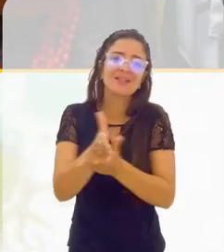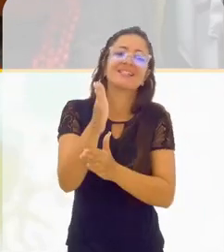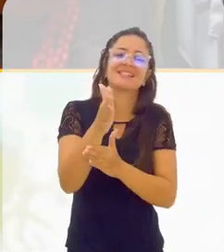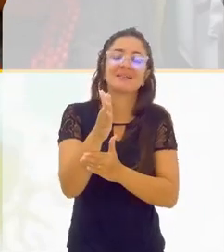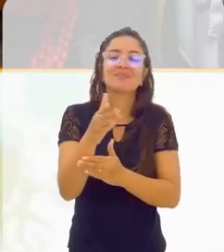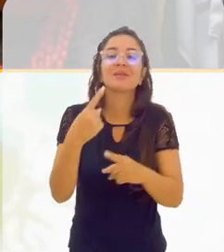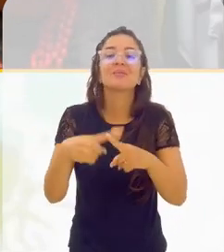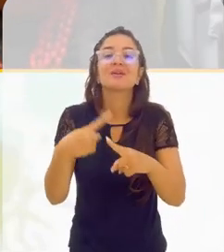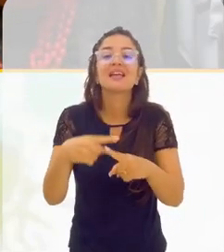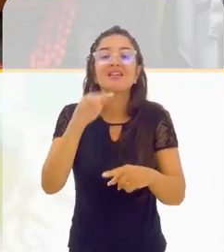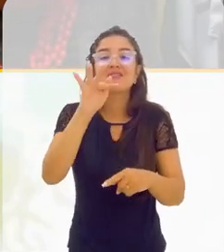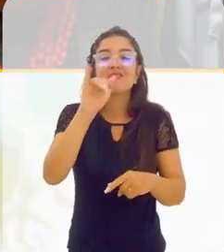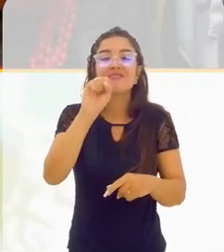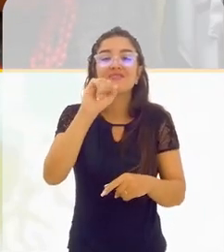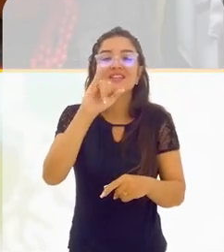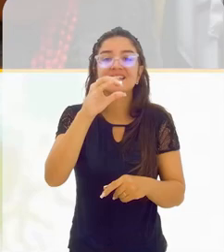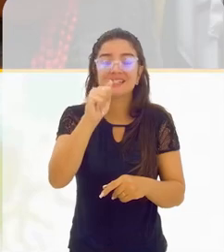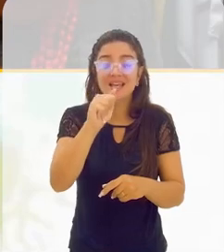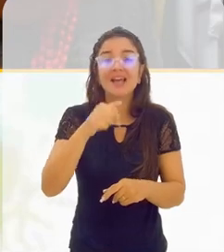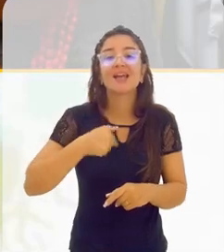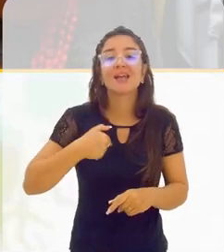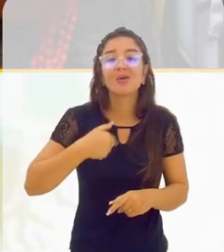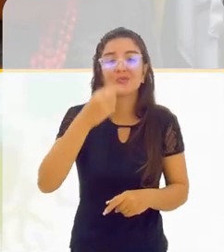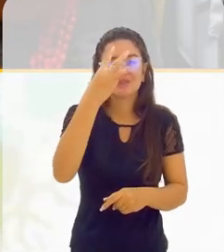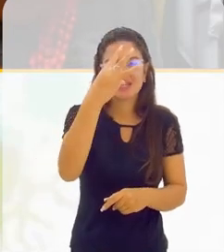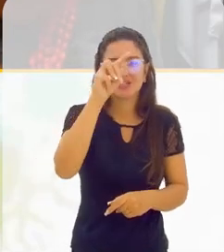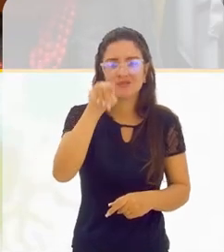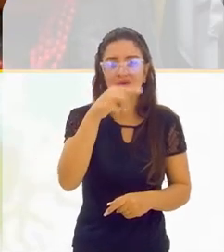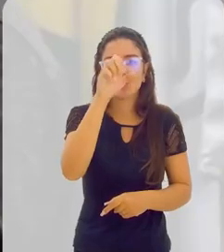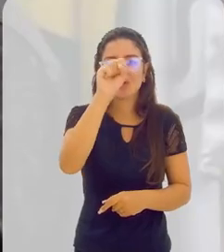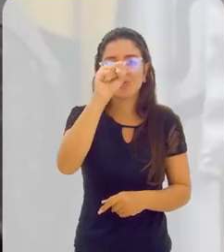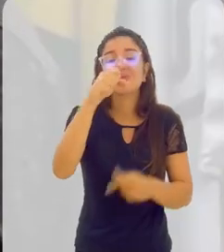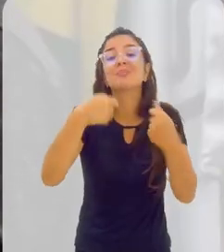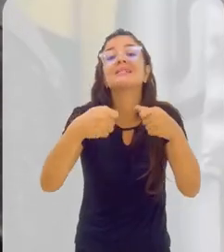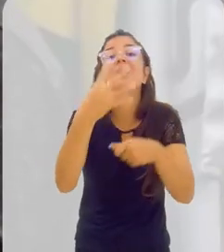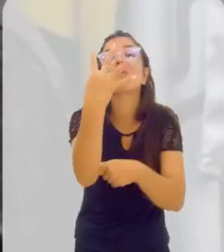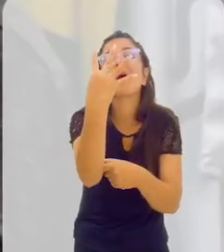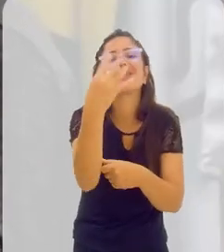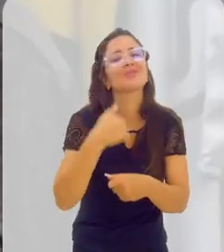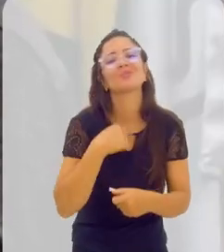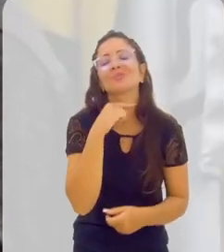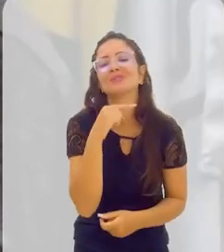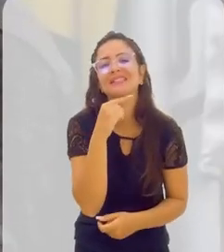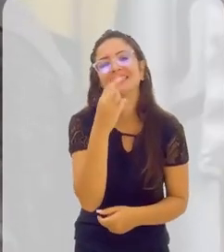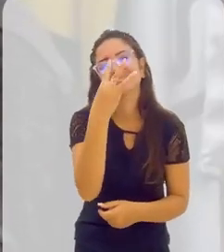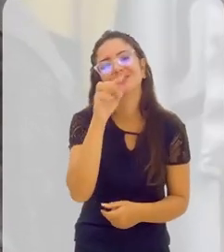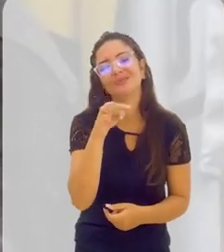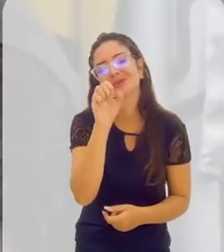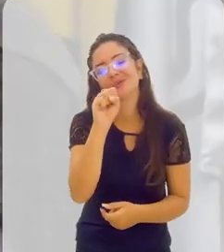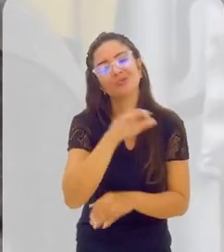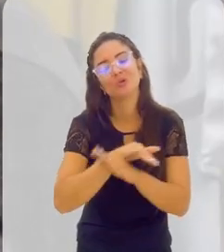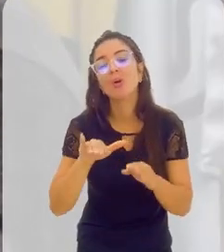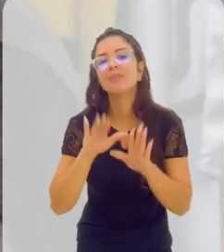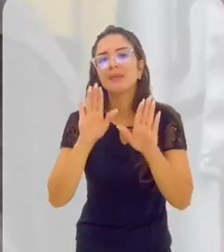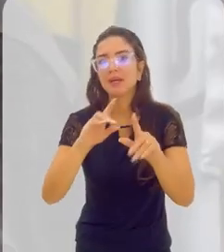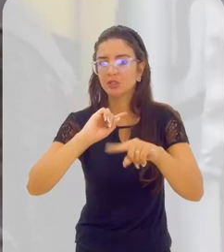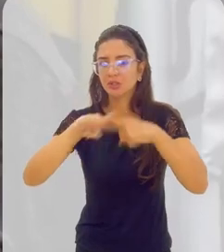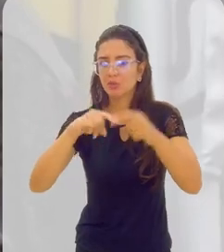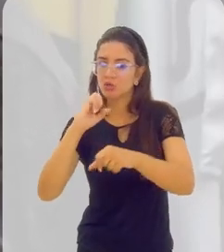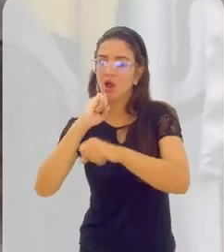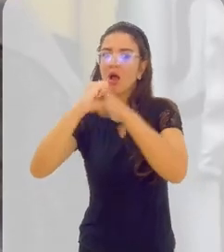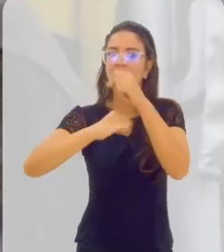rolei em física que eu tirei 3.8 precisava tirar quatro mas até foi bom porque daí No outro ano me preparei melhor